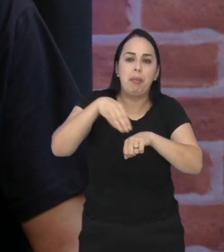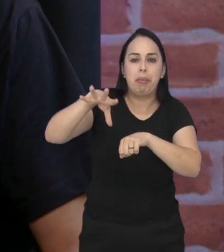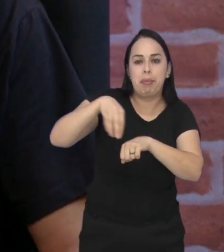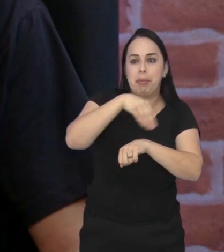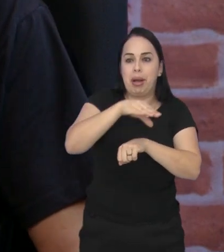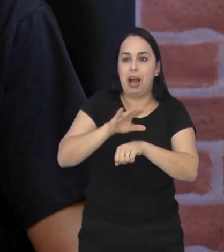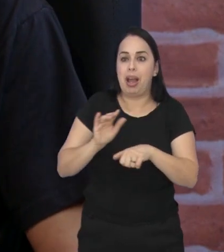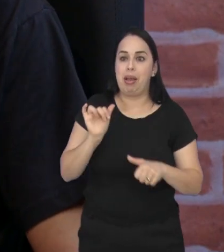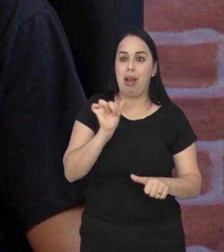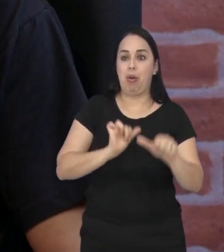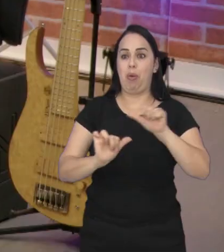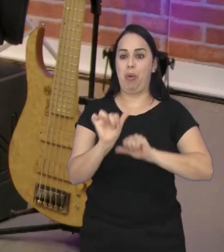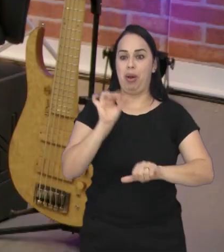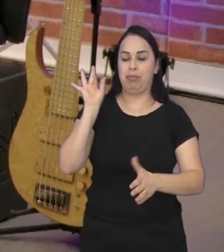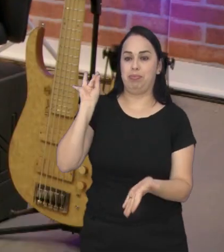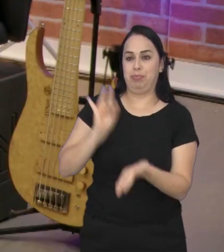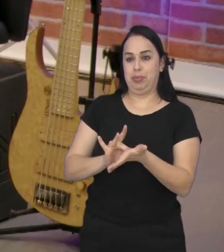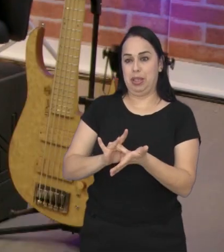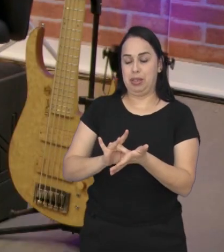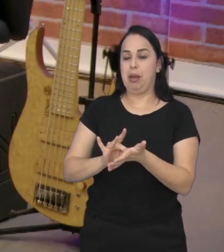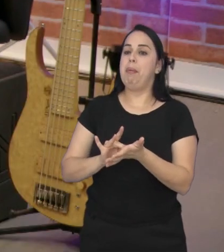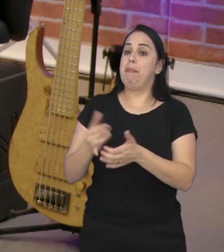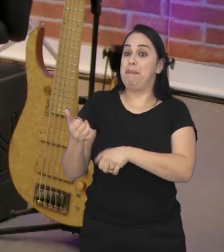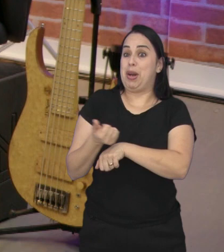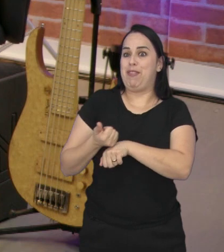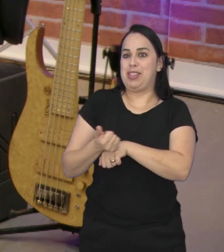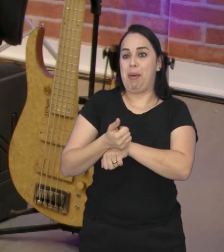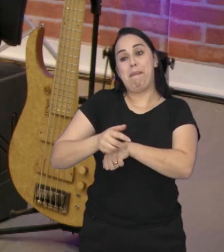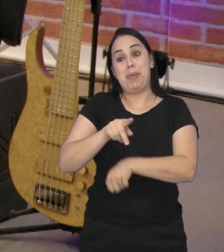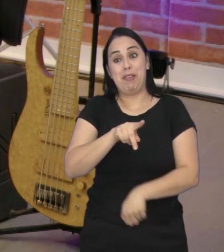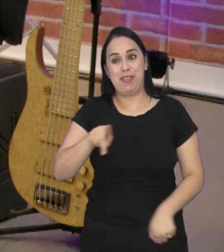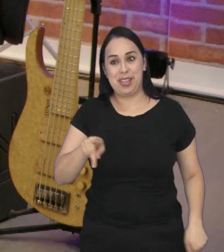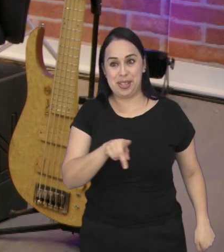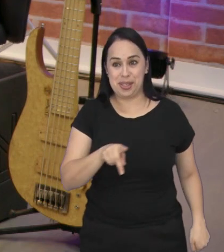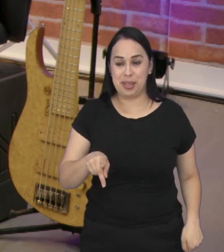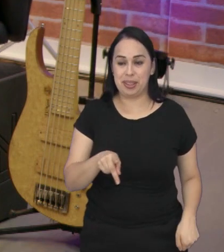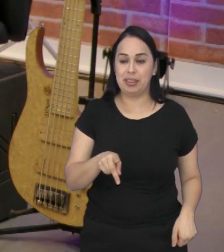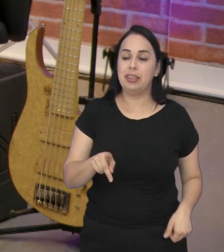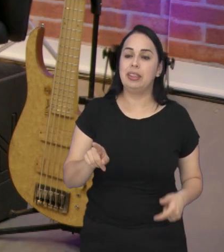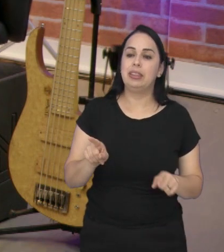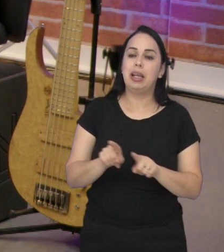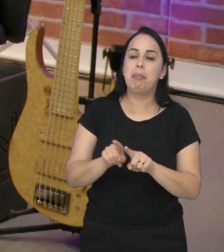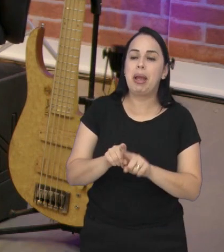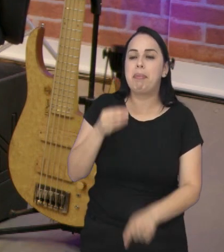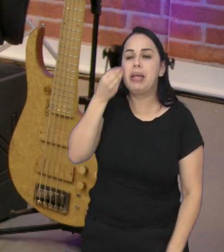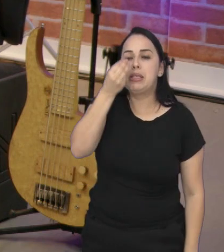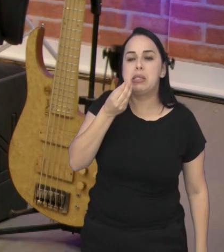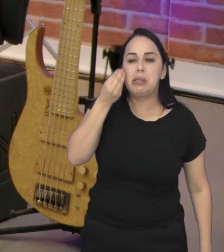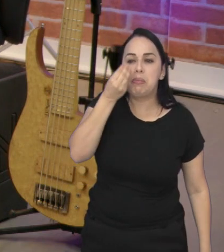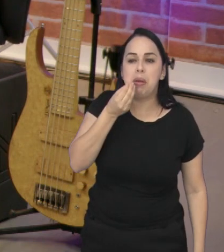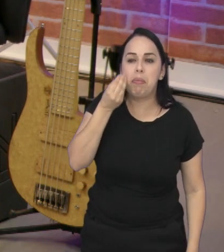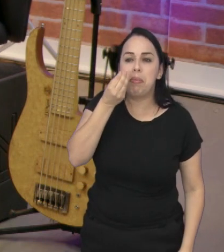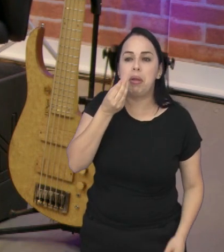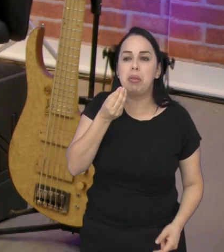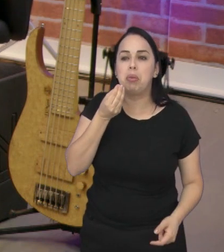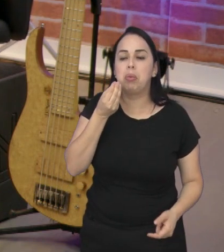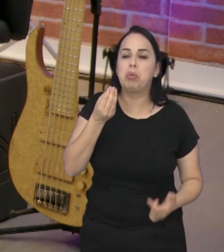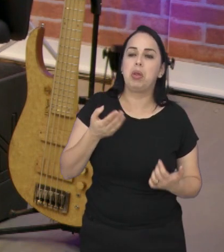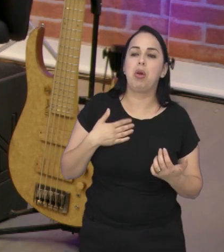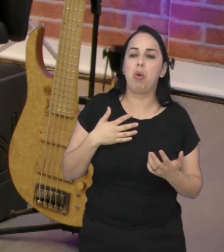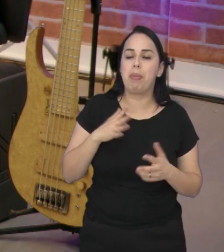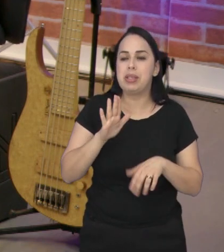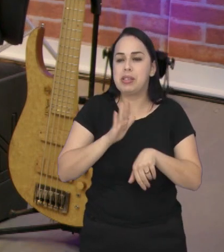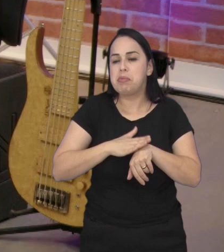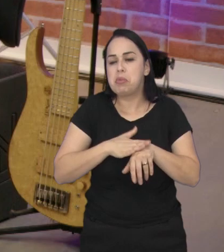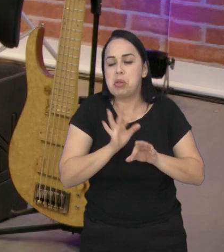isso virou uma profissão. Hoje eu sou um educador musical. E com o tempo também teve a questão da experiência, do convívio, a gente